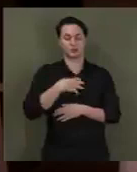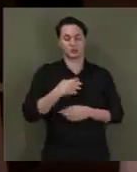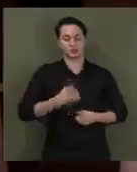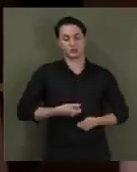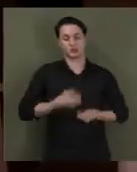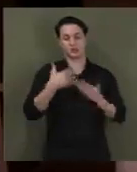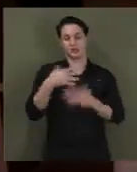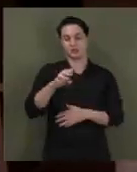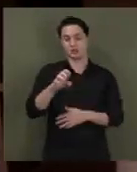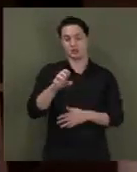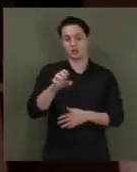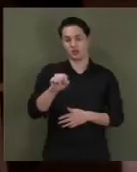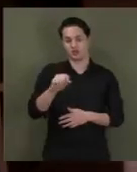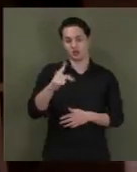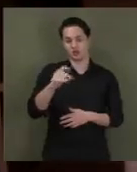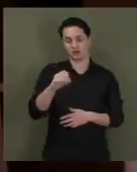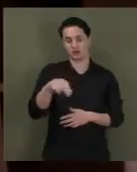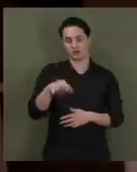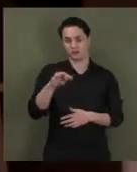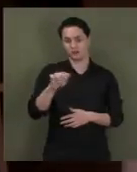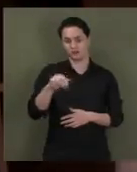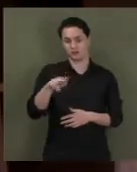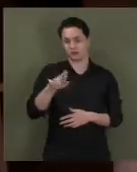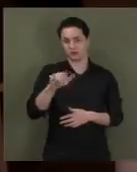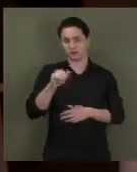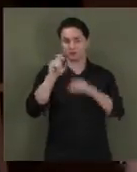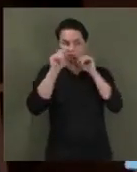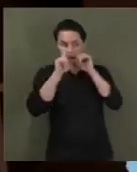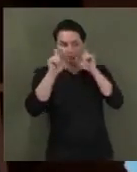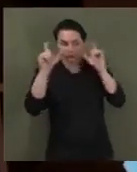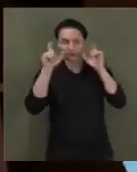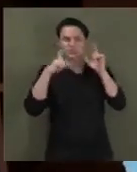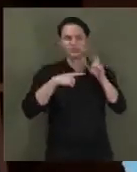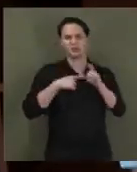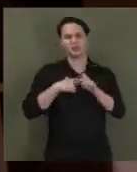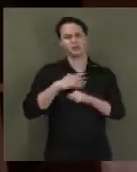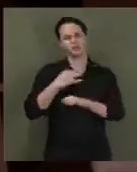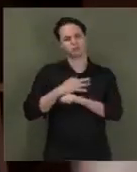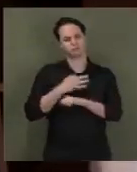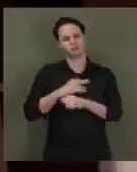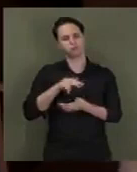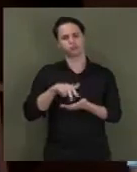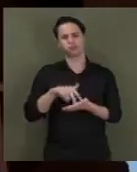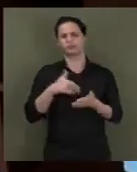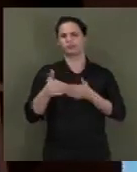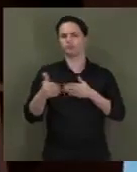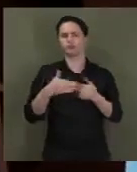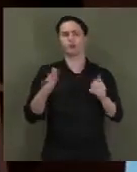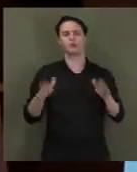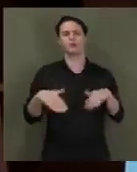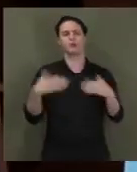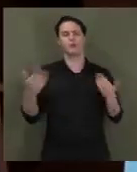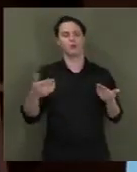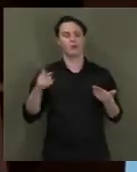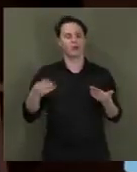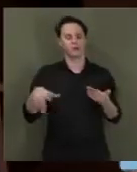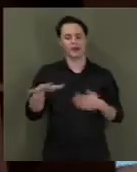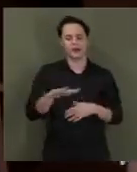espontânea e atenta e resistir a ela, seja qual for a sua